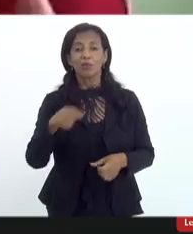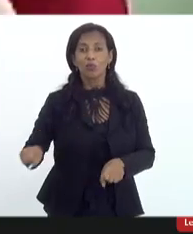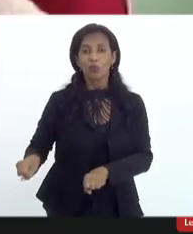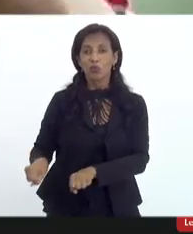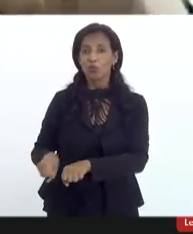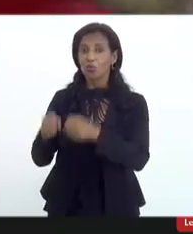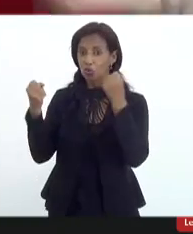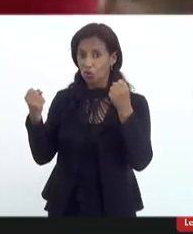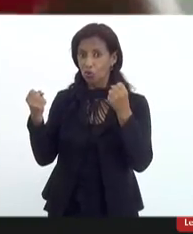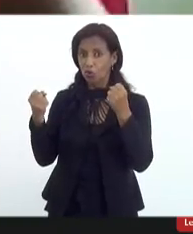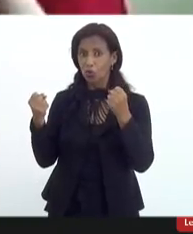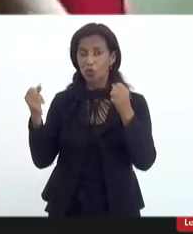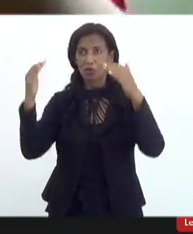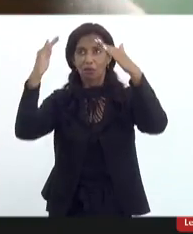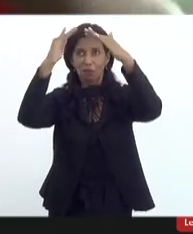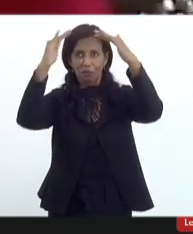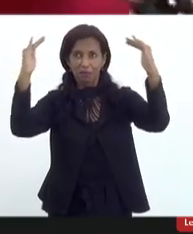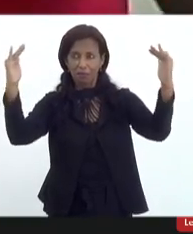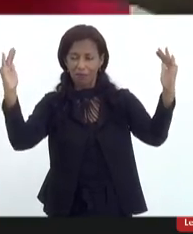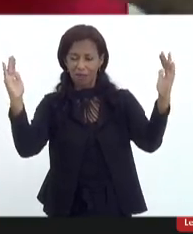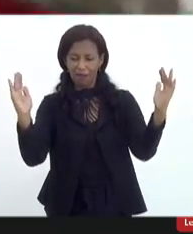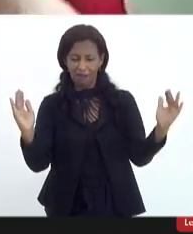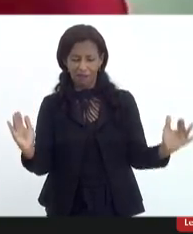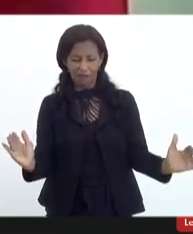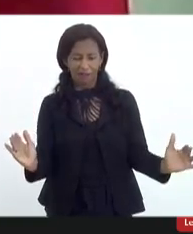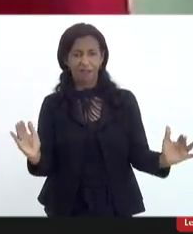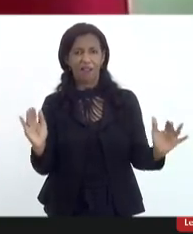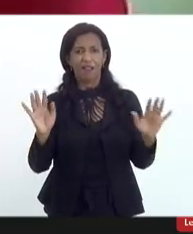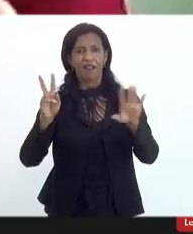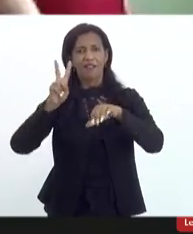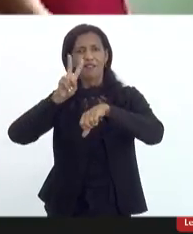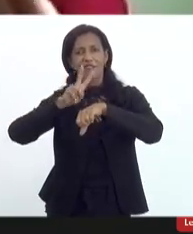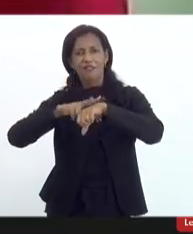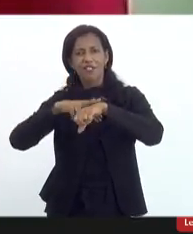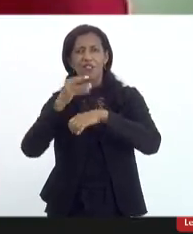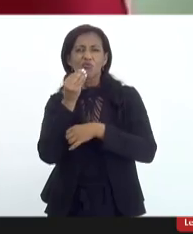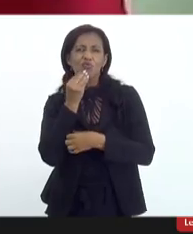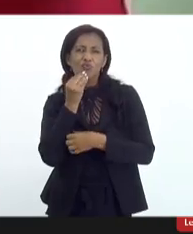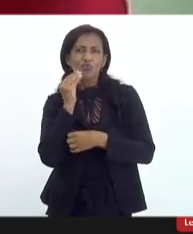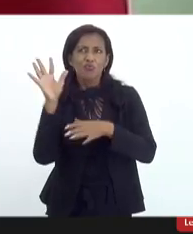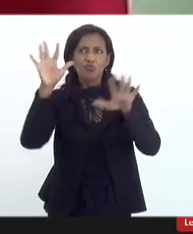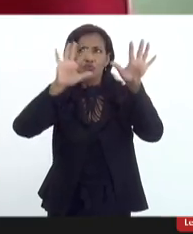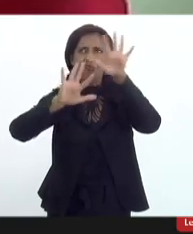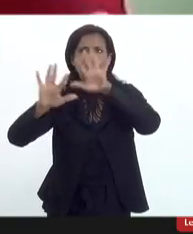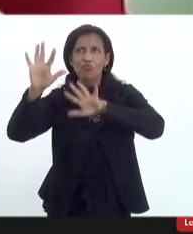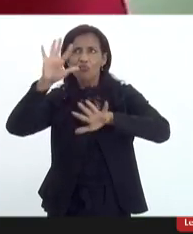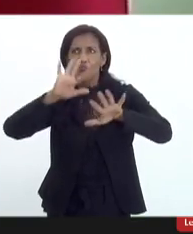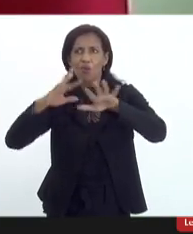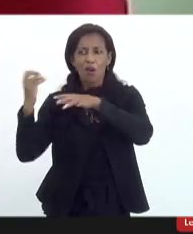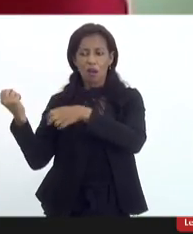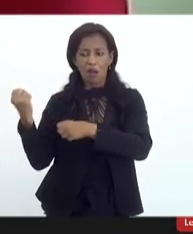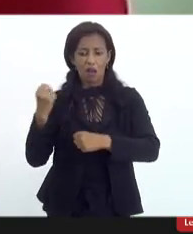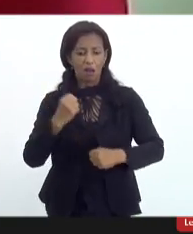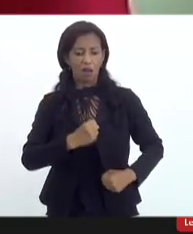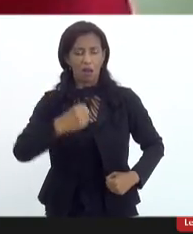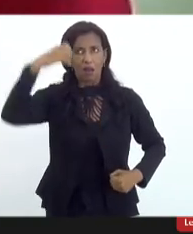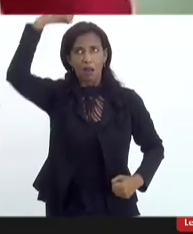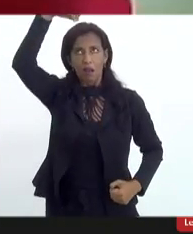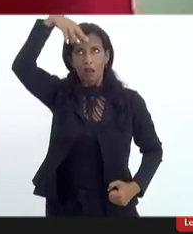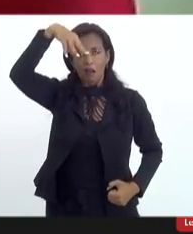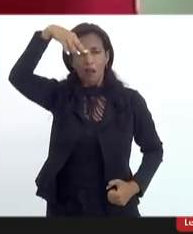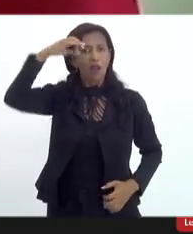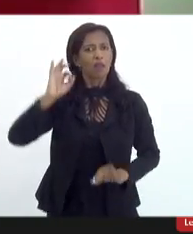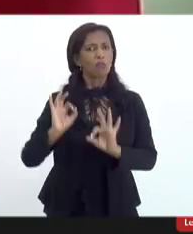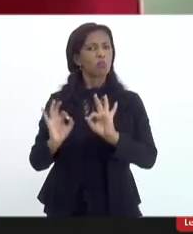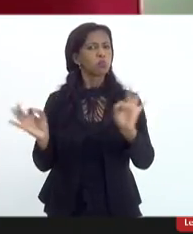né? Um altar, quer dizer, uma casinha com vidro transparente, com a imagem de São Jorge, e